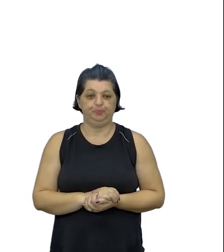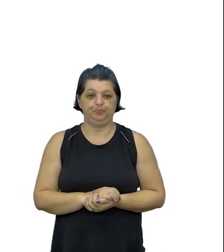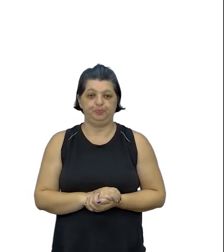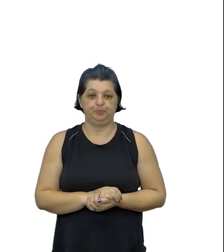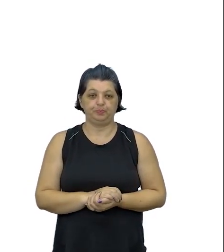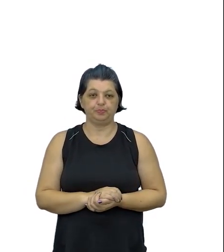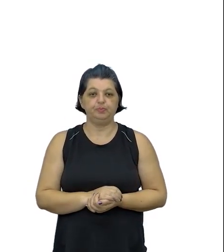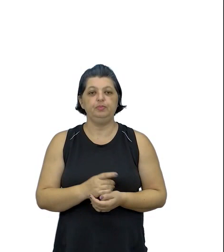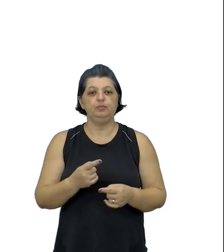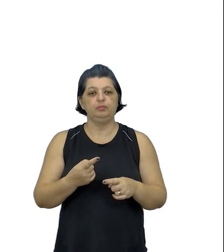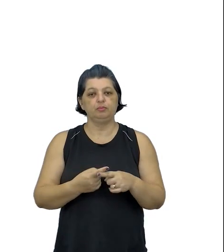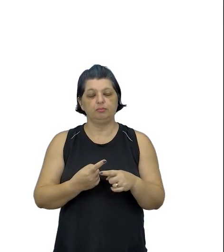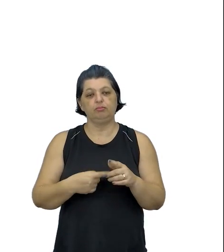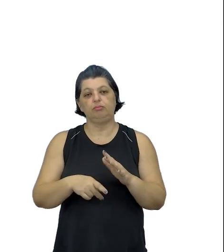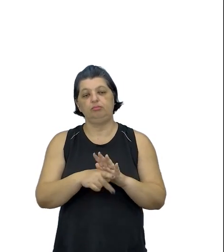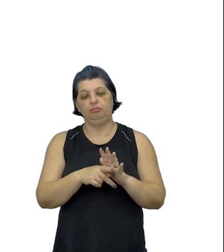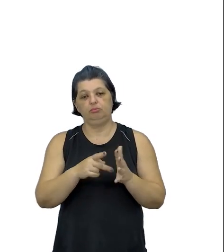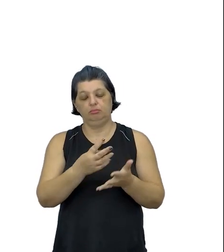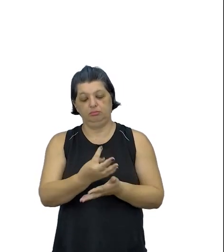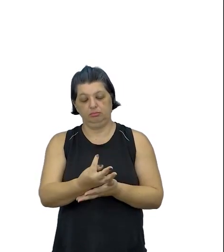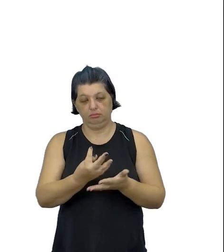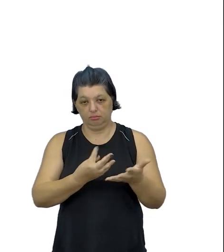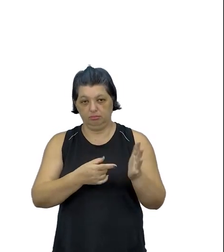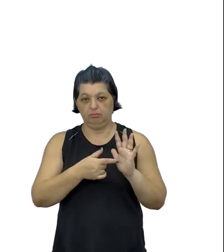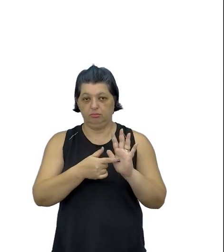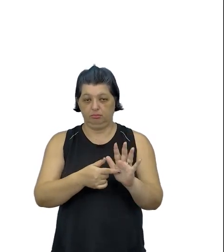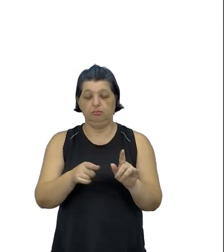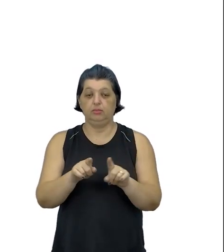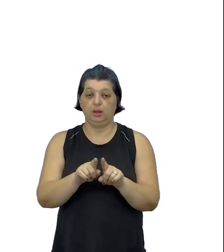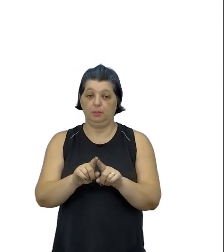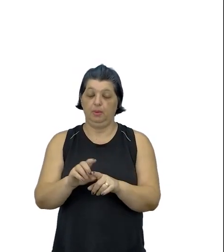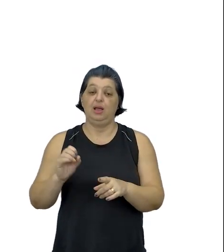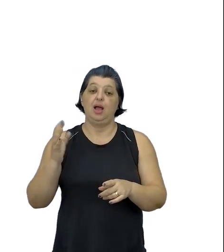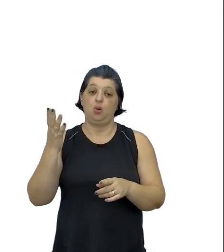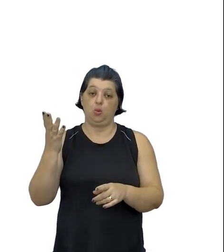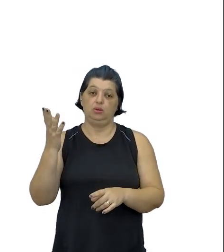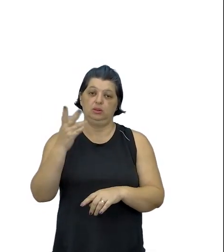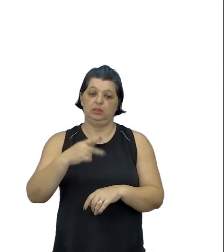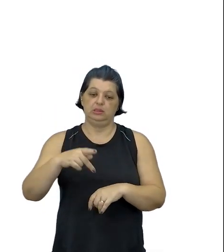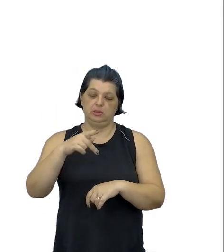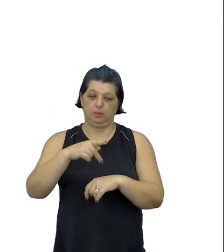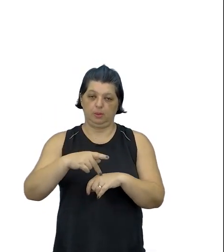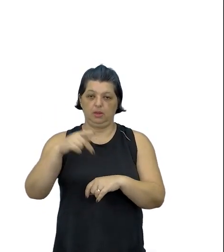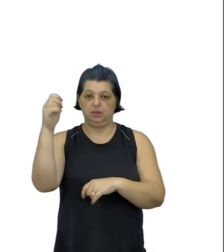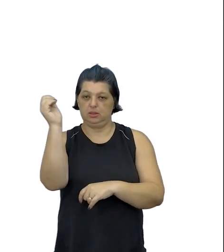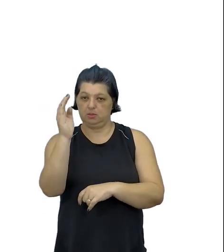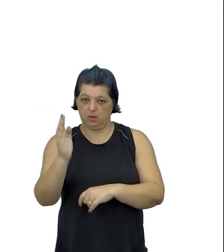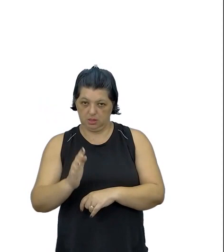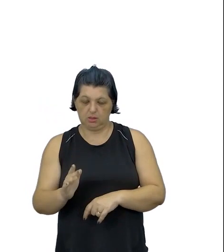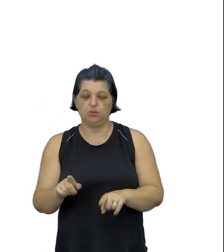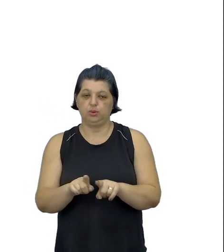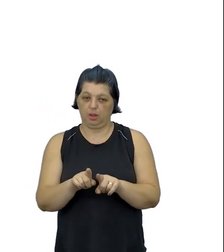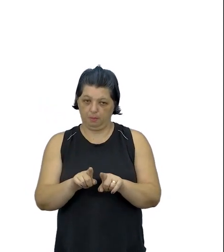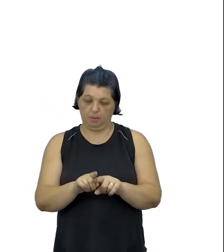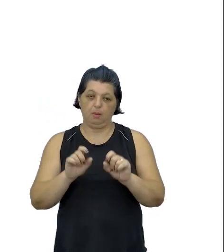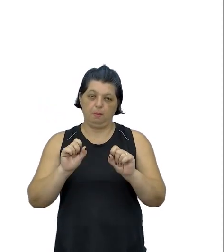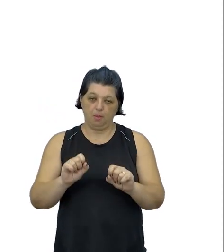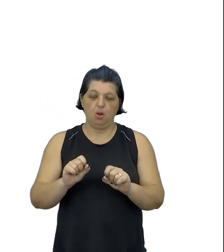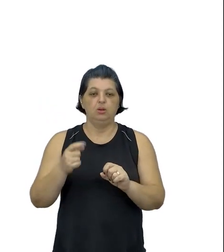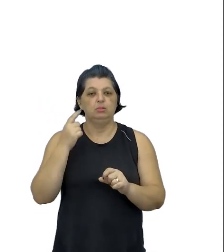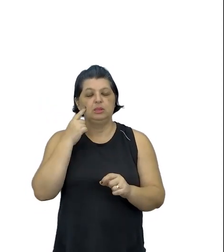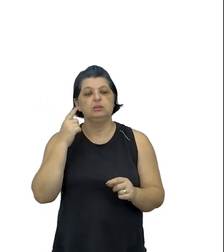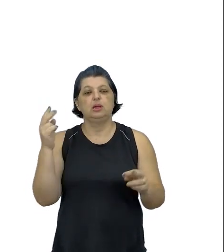tomarem uma postura em relação a isso, essa situação também que acontece no nosso país, no Brasil. A gente pode fazer relacionamento